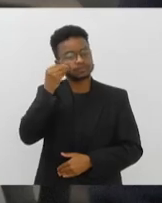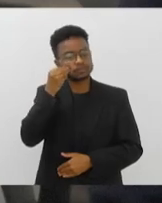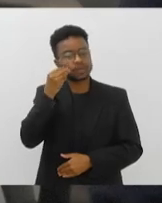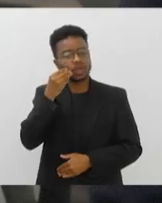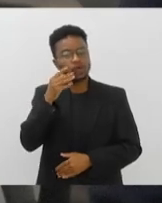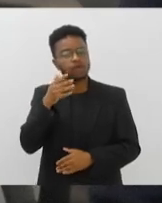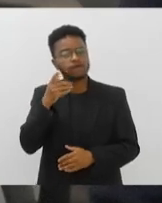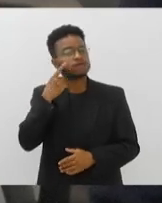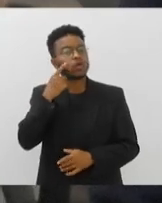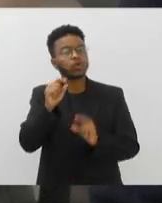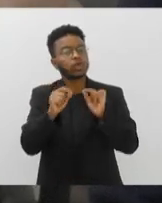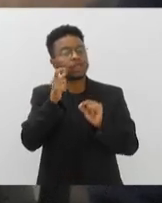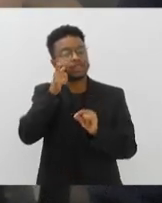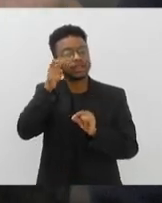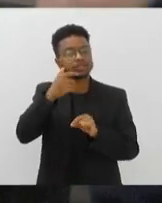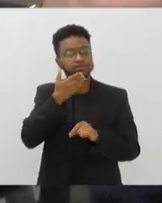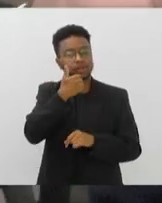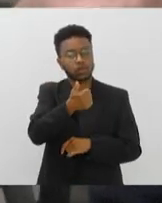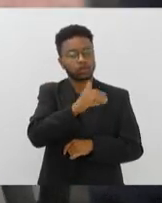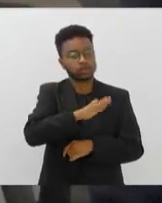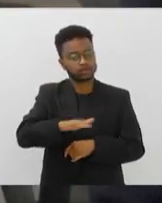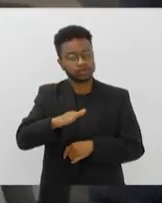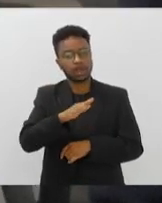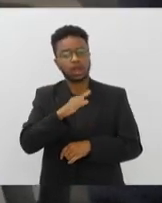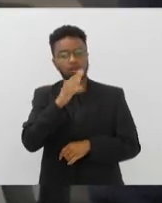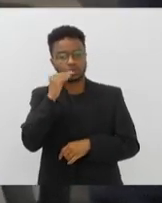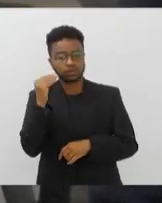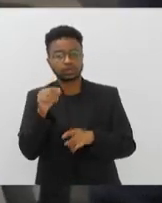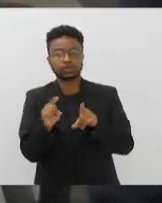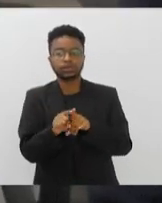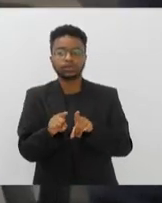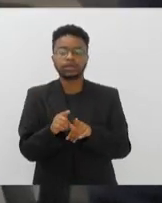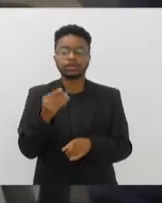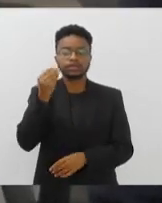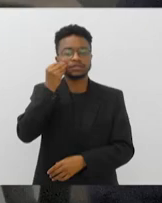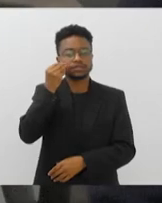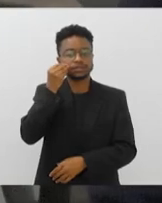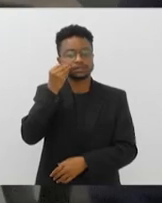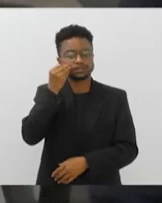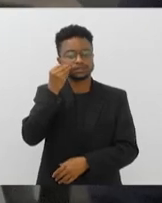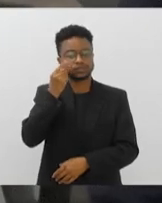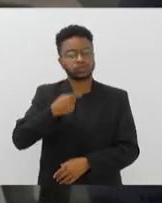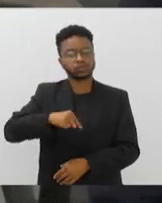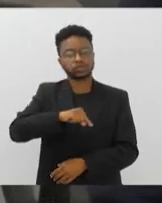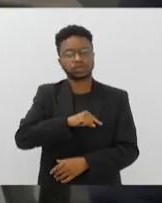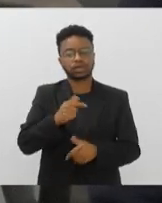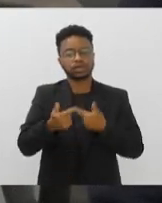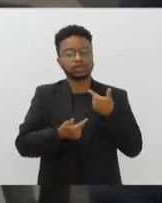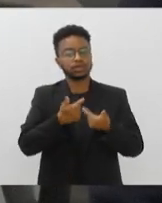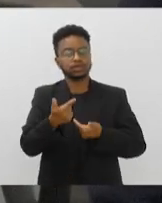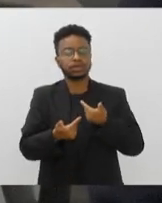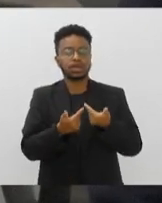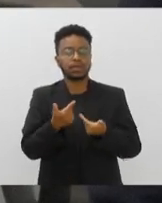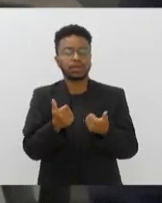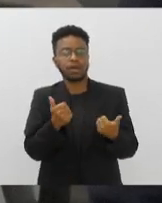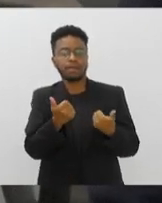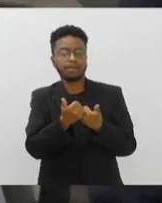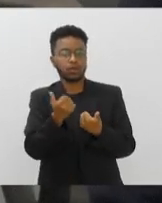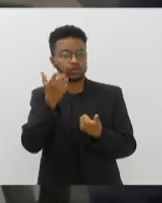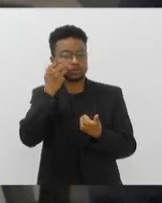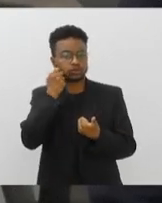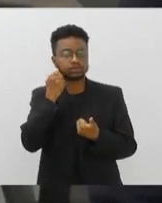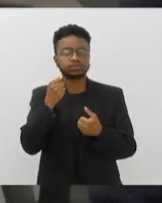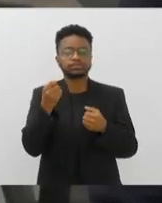adolescente e também especialmente nesse sentido na questão da eh da gente trabalhar como grupo de apoio adução na na